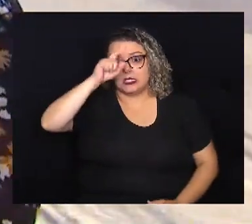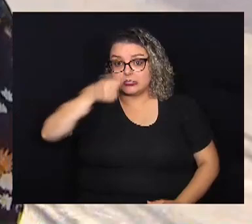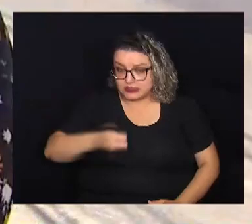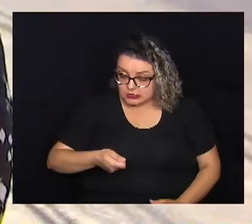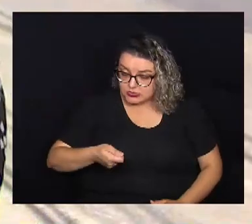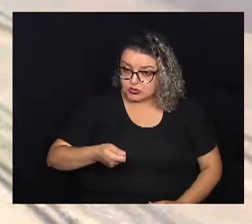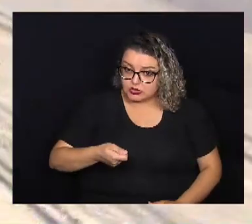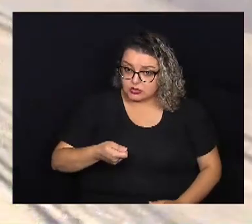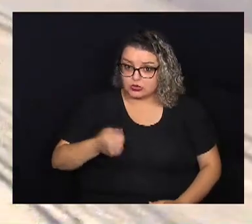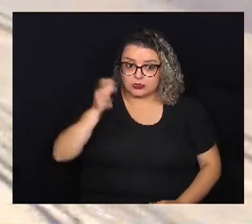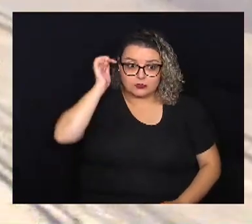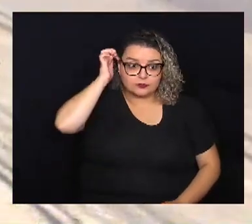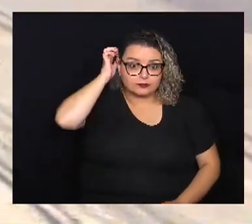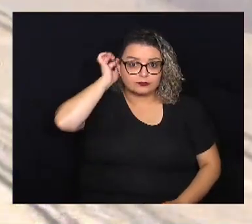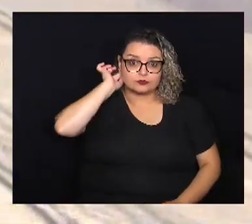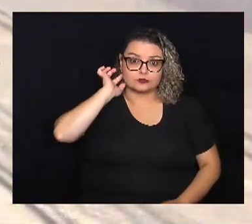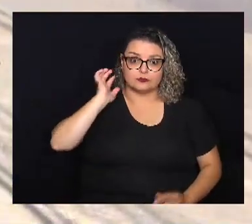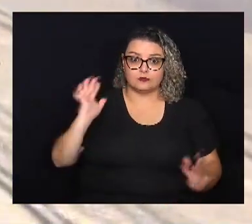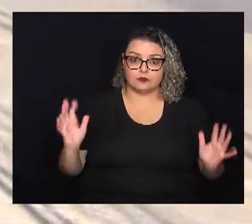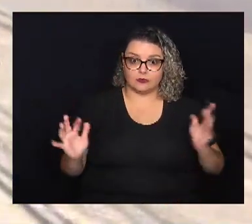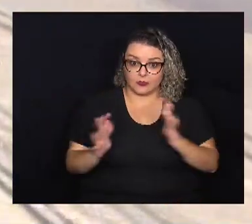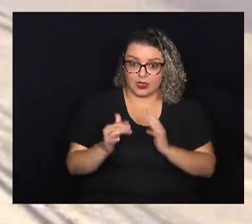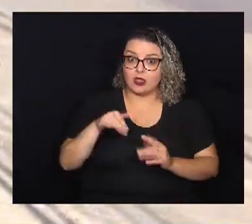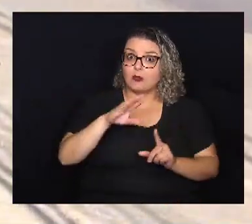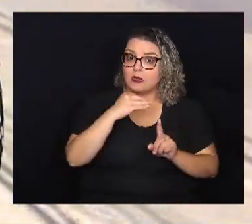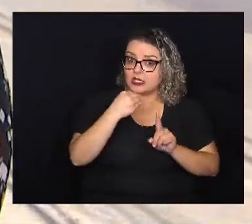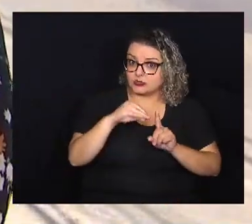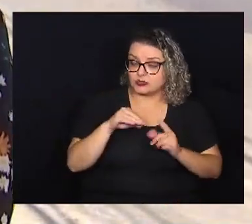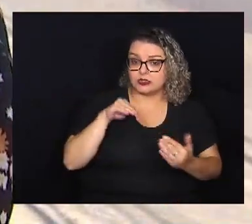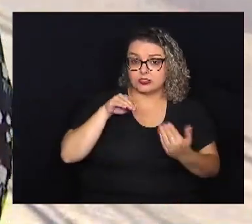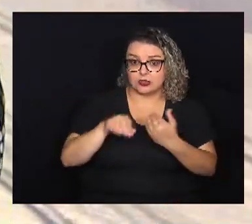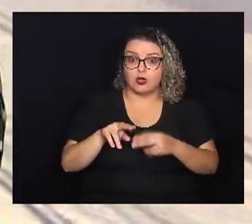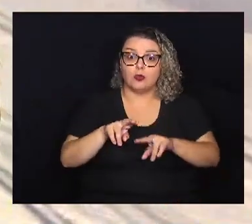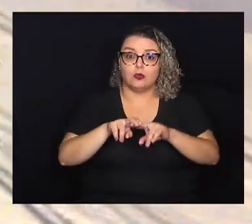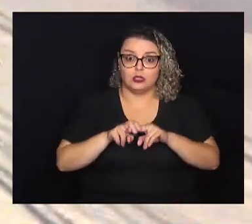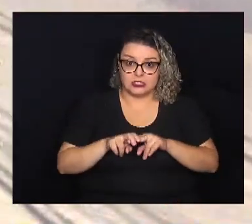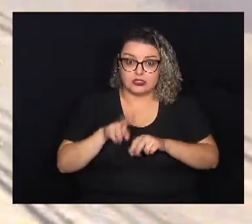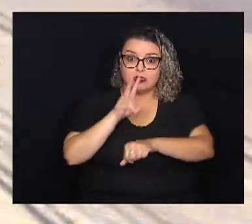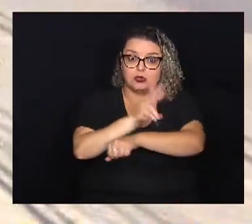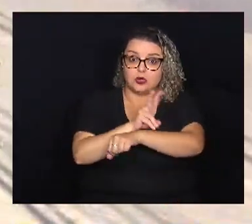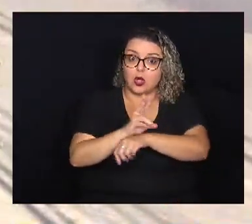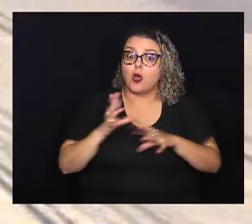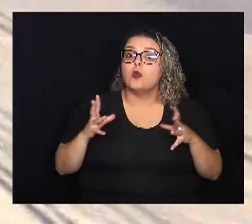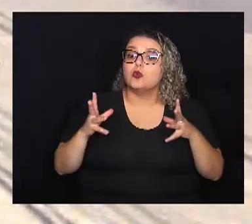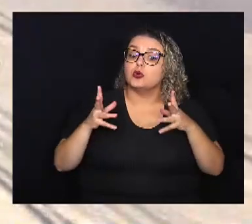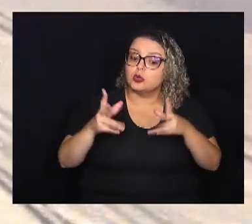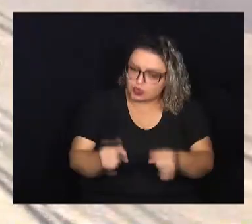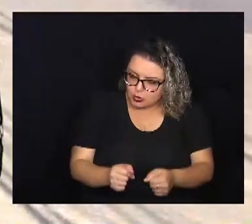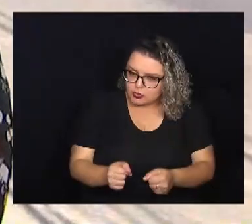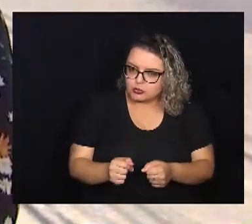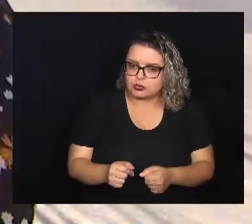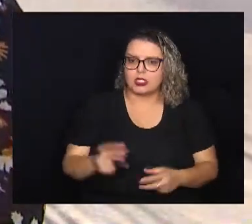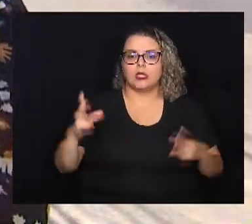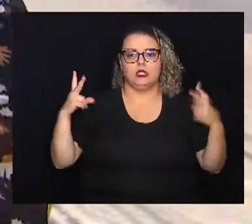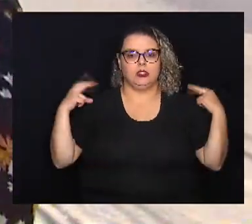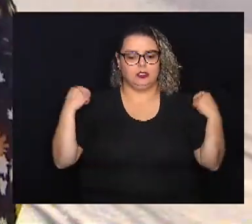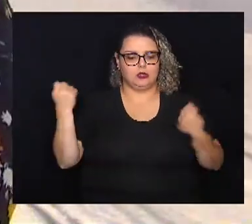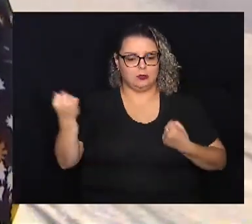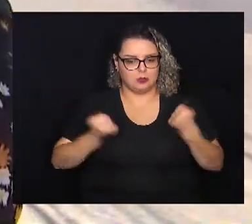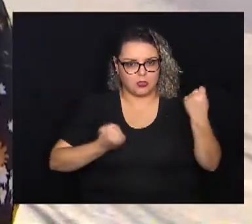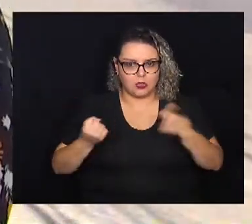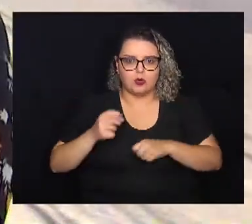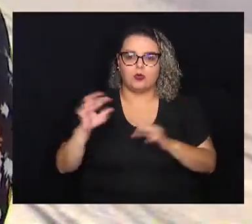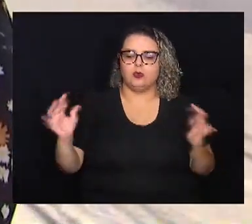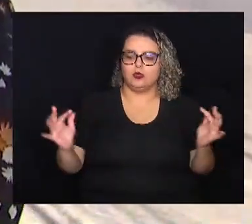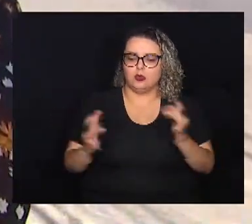o pedestre, ele é o agente mais vulnerável no trânsito e, portanto, ele tem que ser cuidado por todos os outros. Então, o motorista tem que cuidar do pedestre,